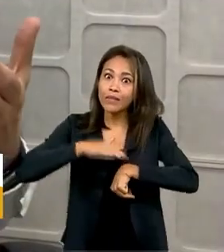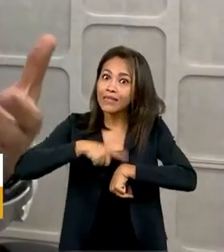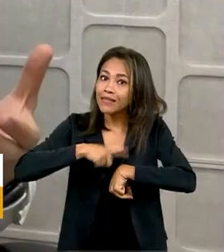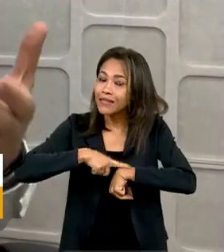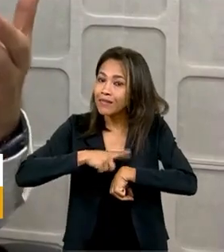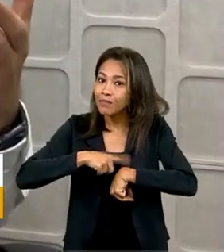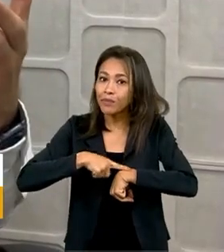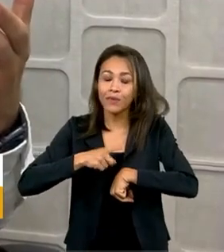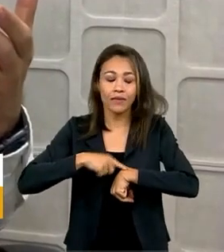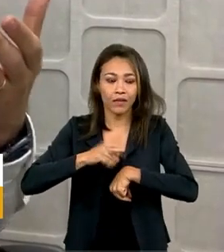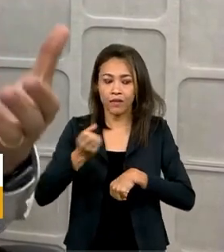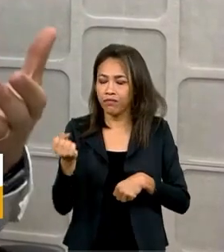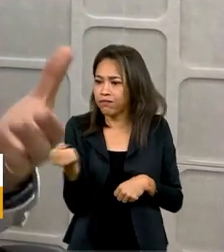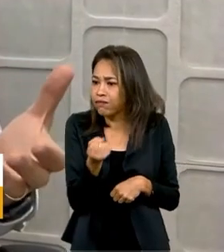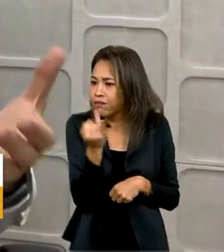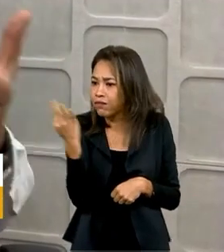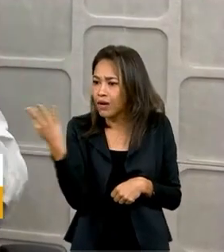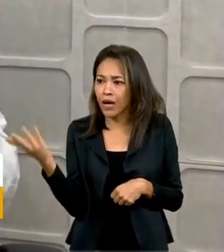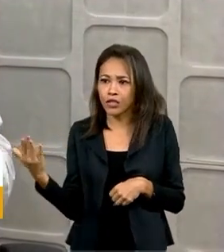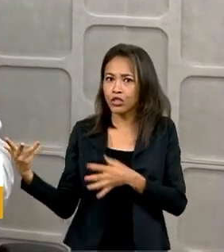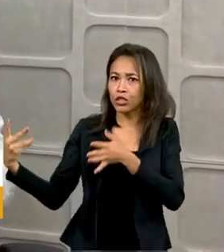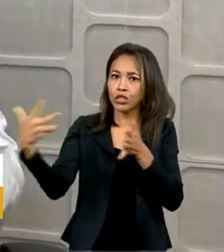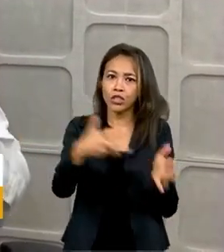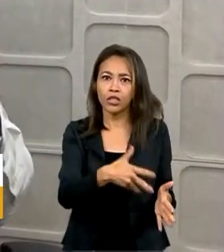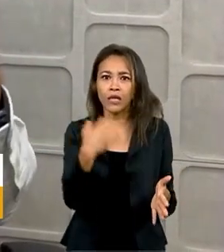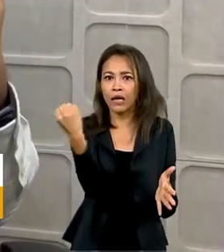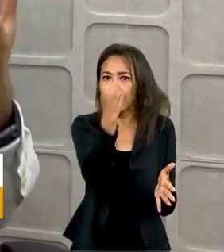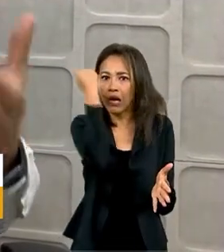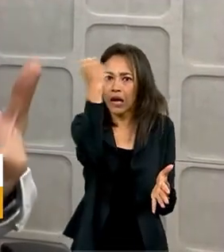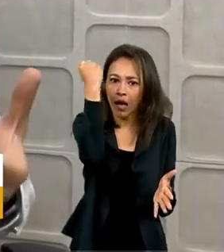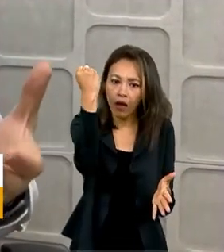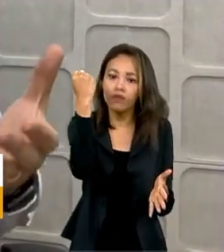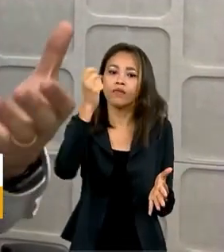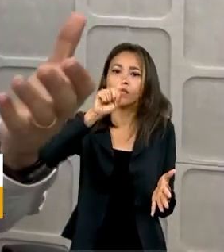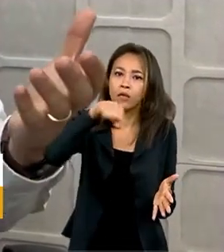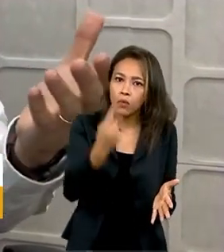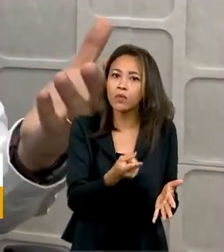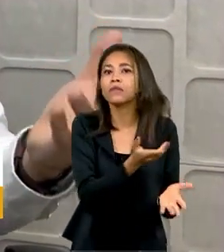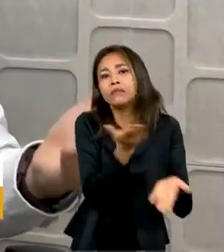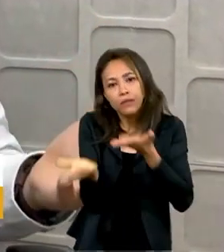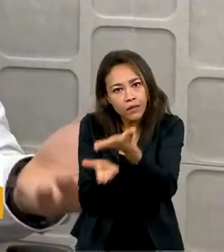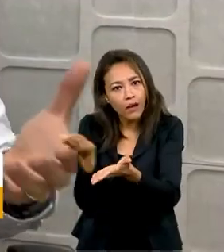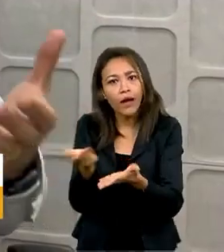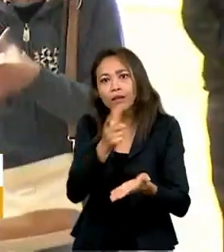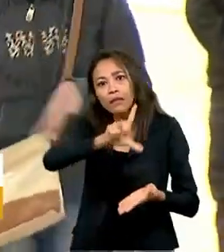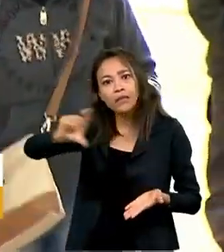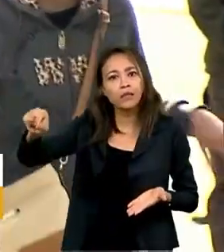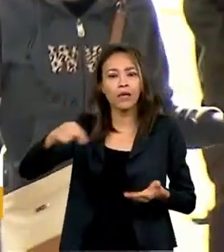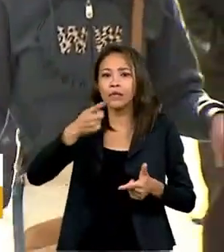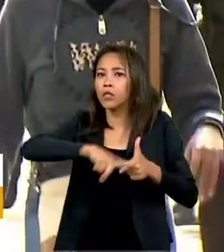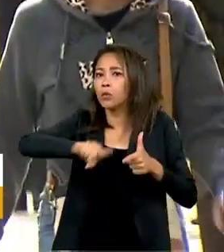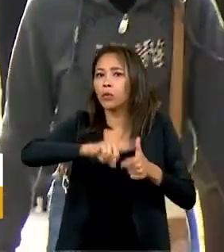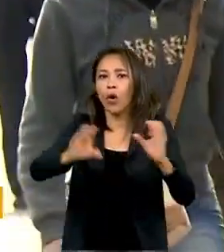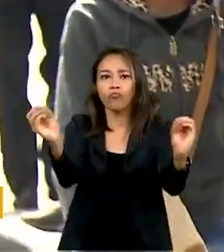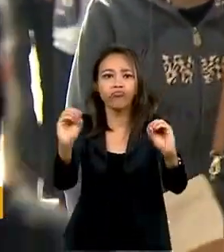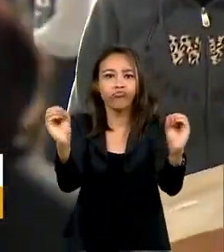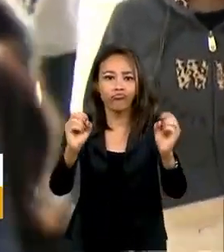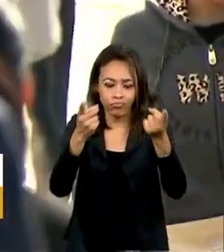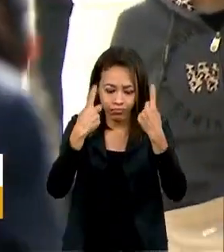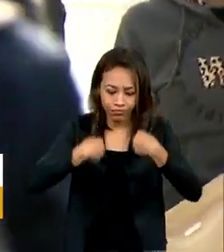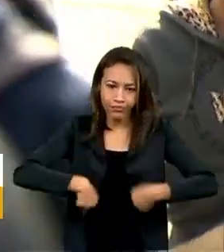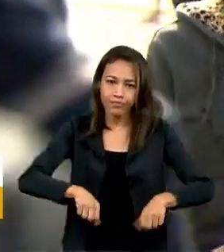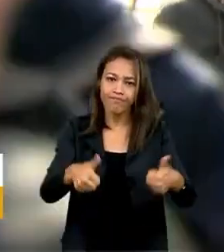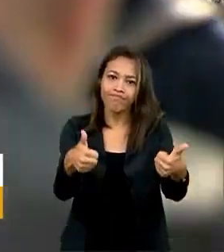tem vários casos de paciente que chega grave ao hospital, mas é adequadamente tratado e sai sem sequelas. Segundo o Ministério